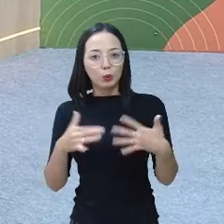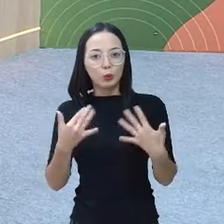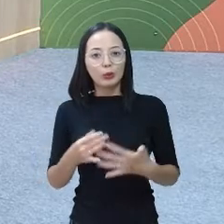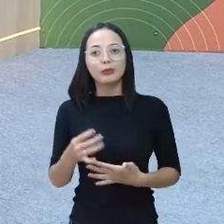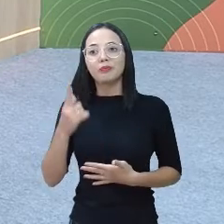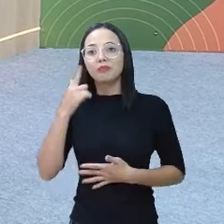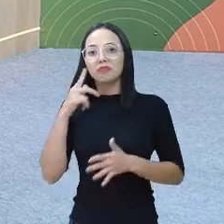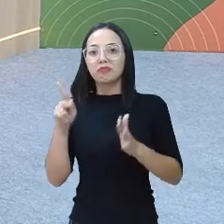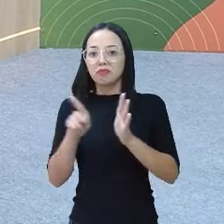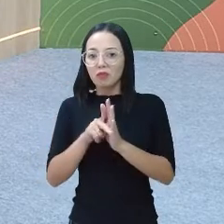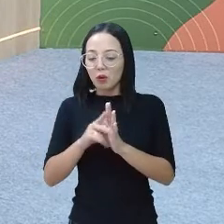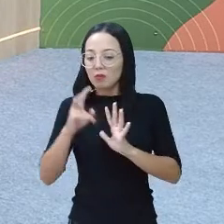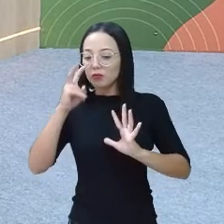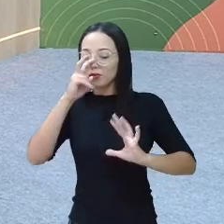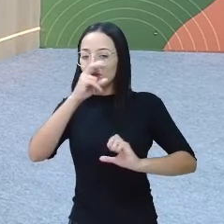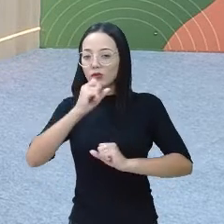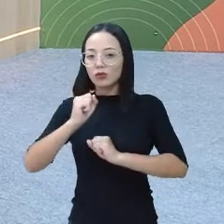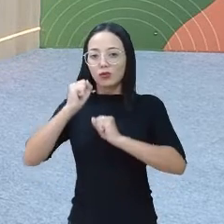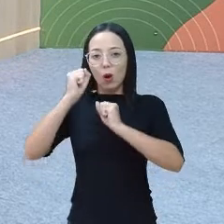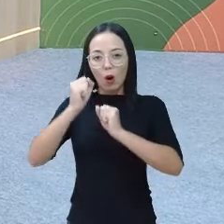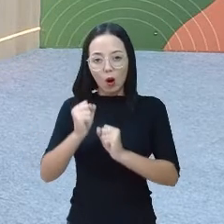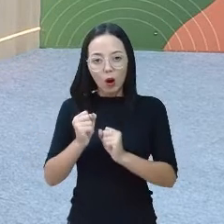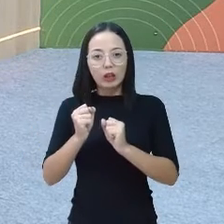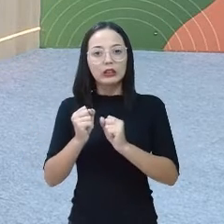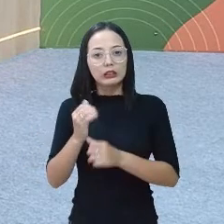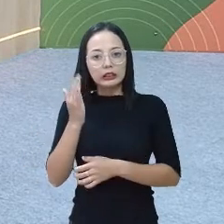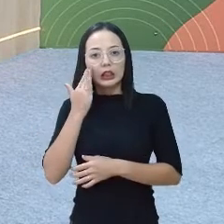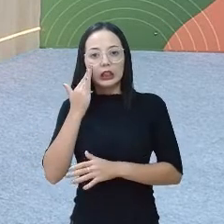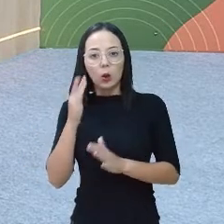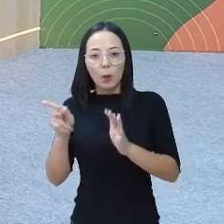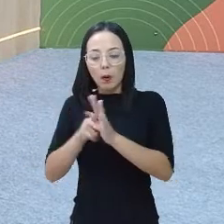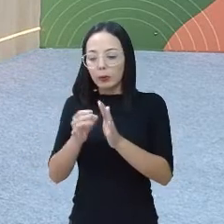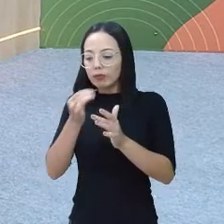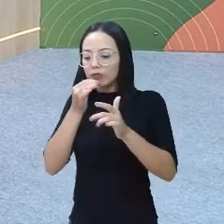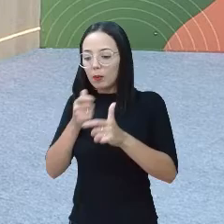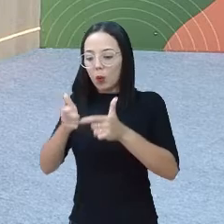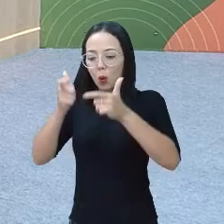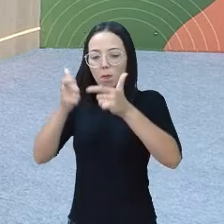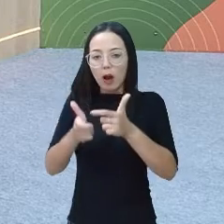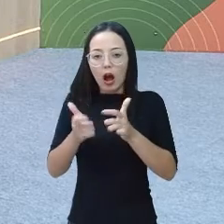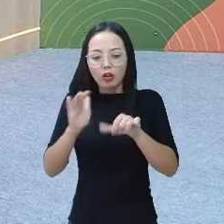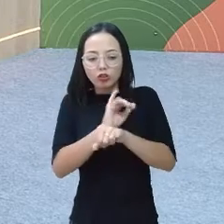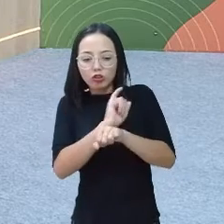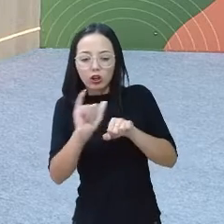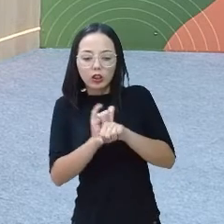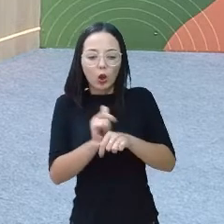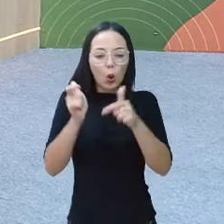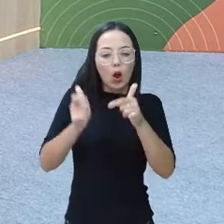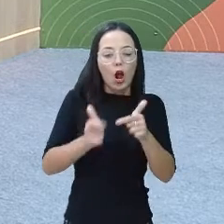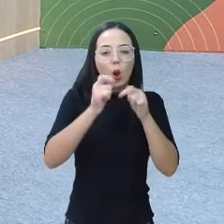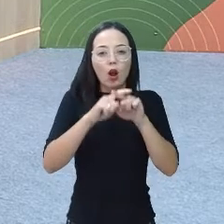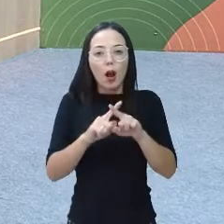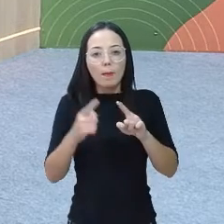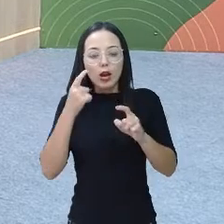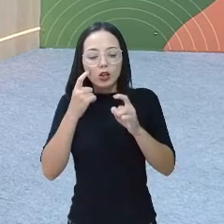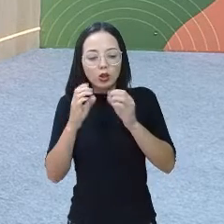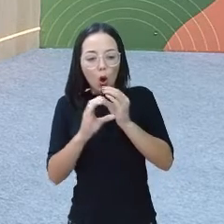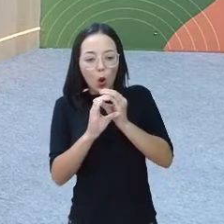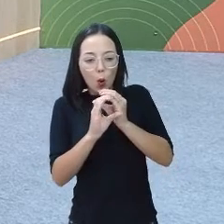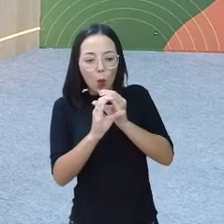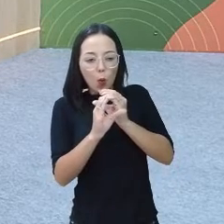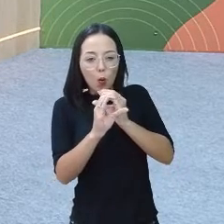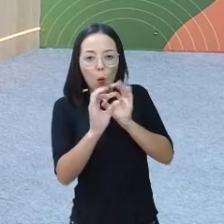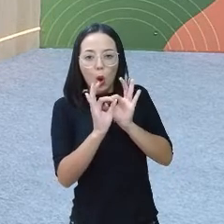a potência, né? Você posiciona os canhões em locais estratégicos e de longe você